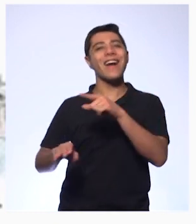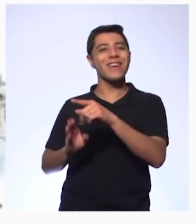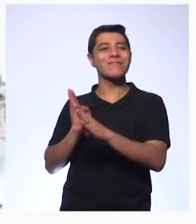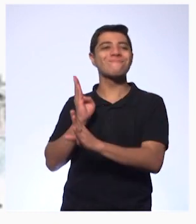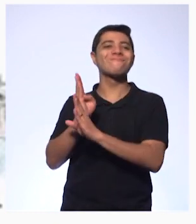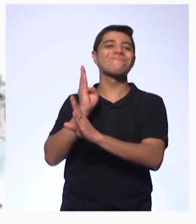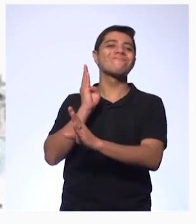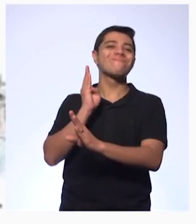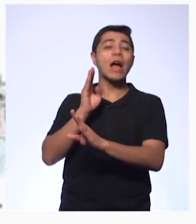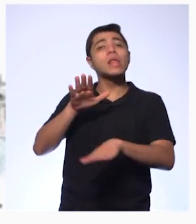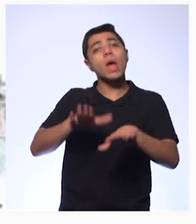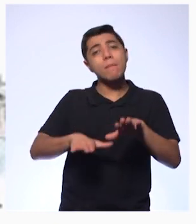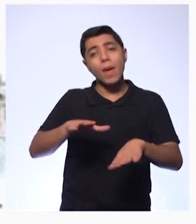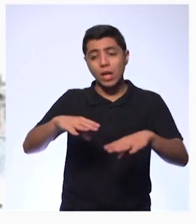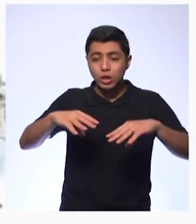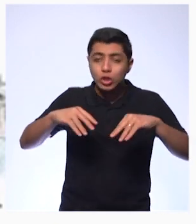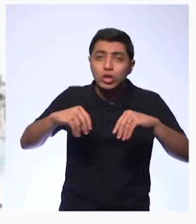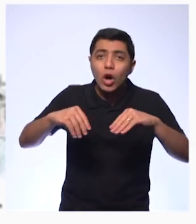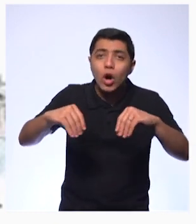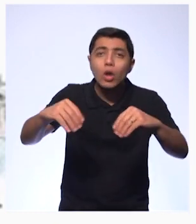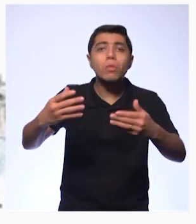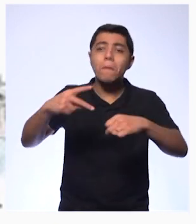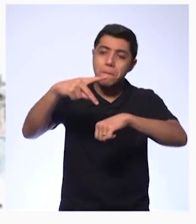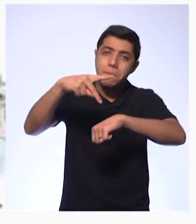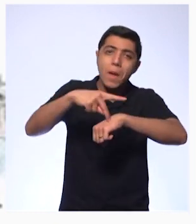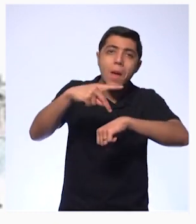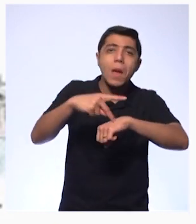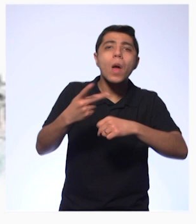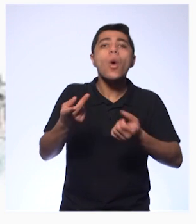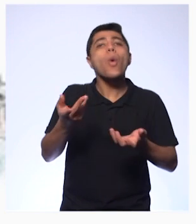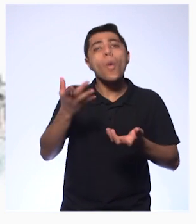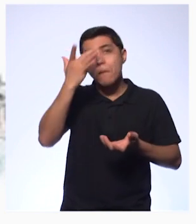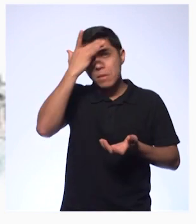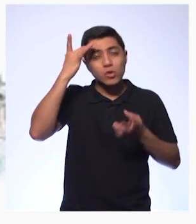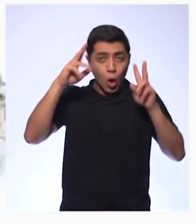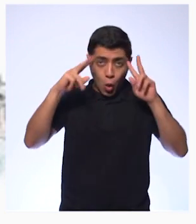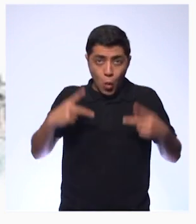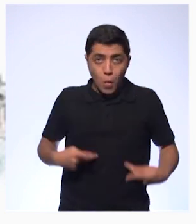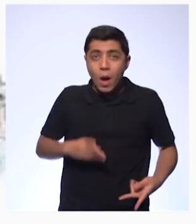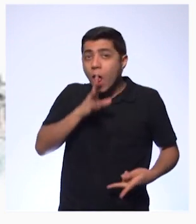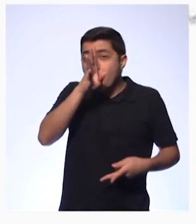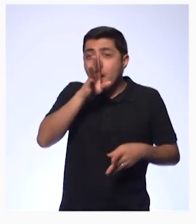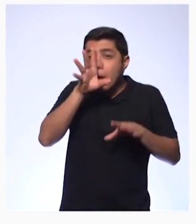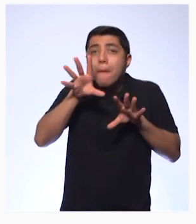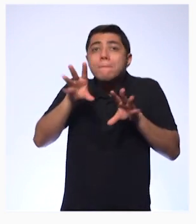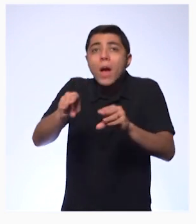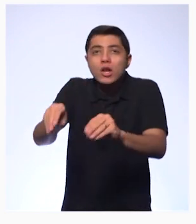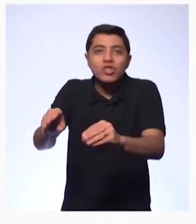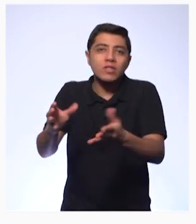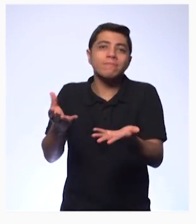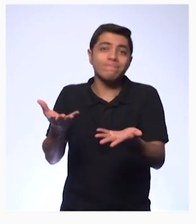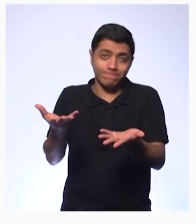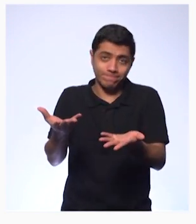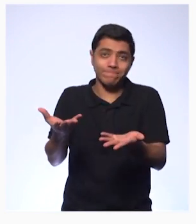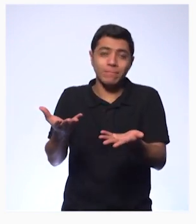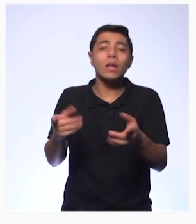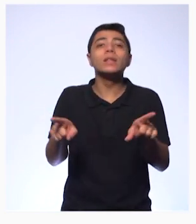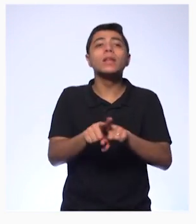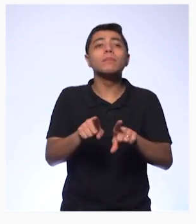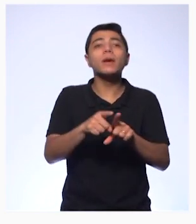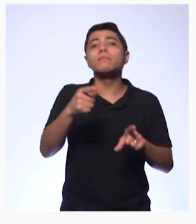de solo, rocha, relevo ou de acordo com as intervenções humanas, como cortes e aterros. Distância e